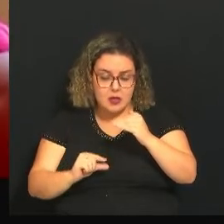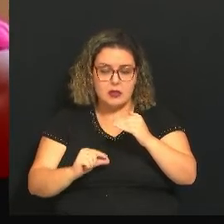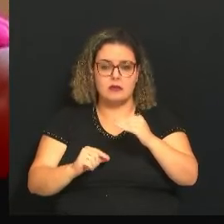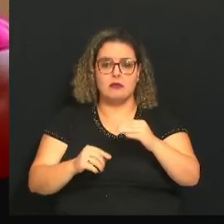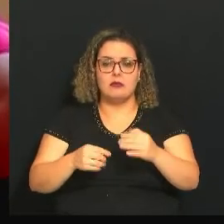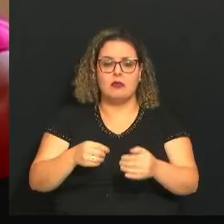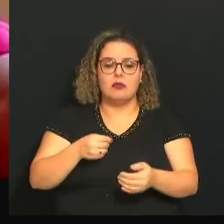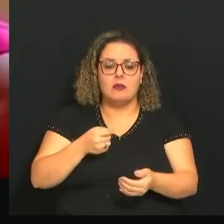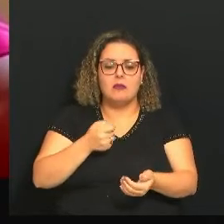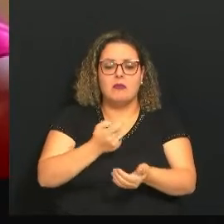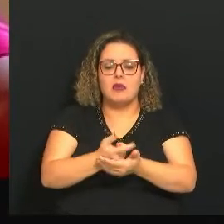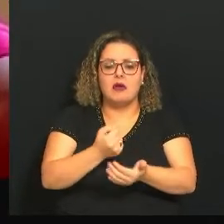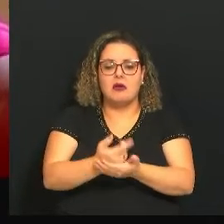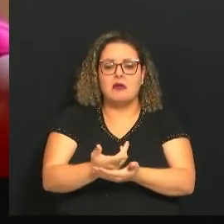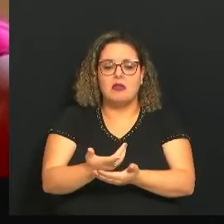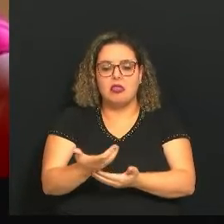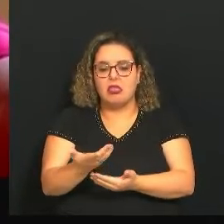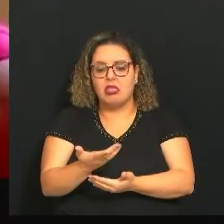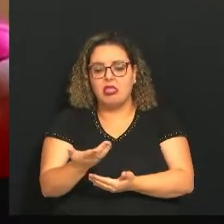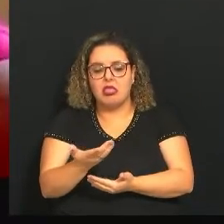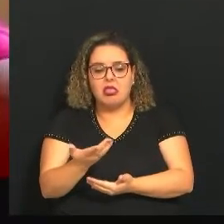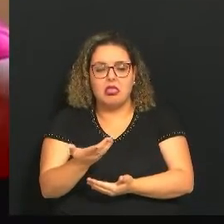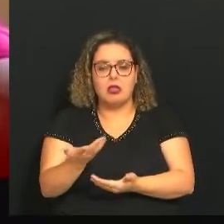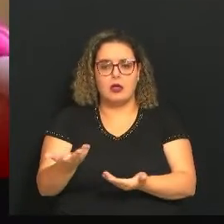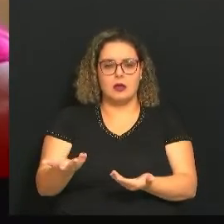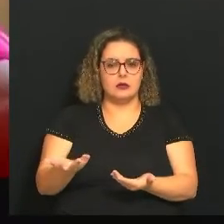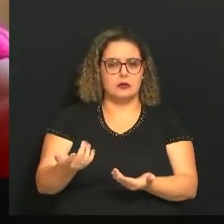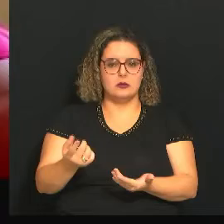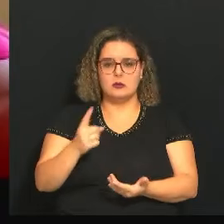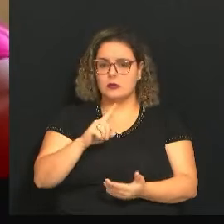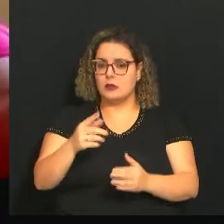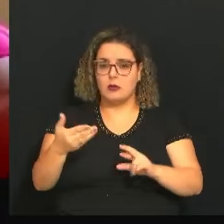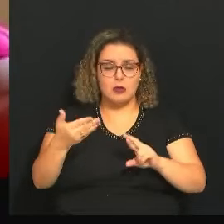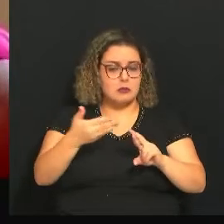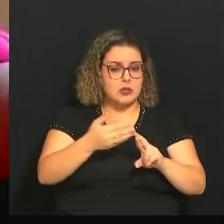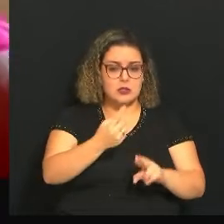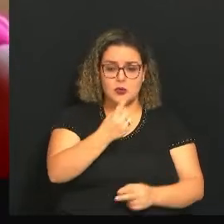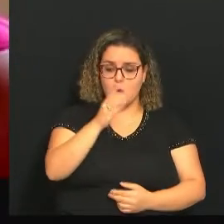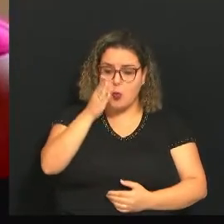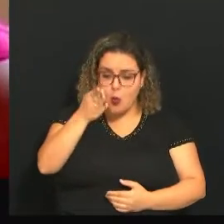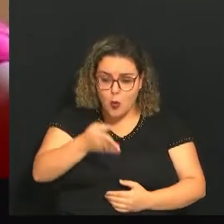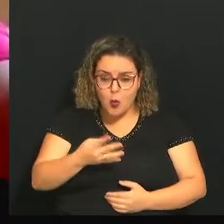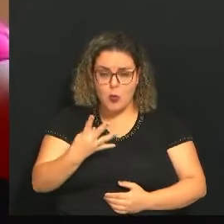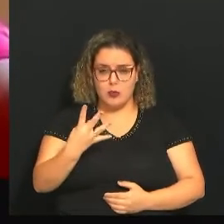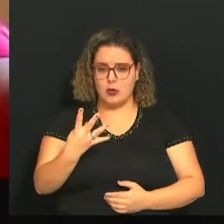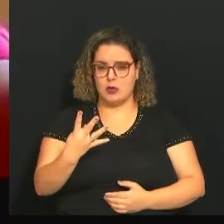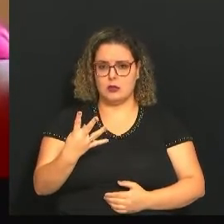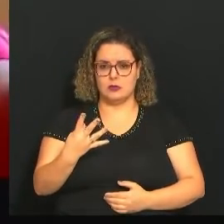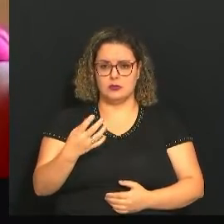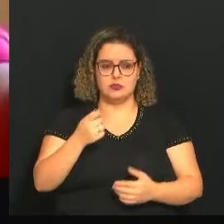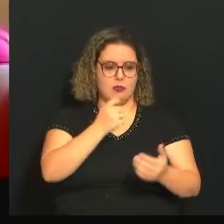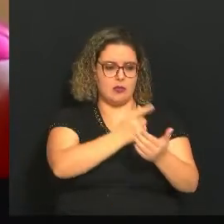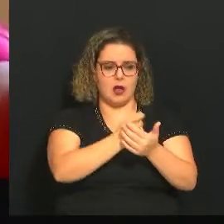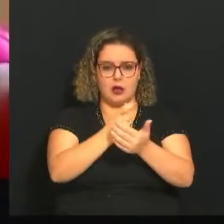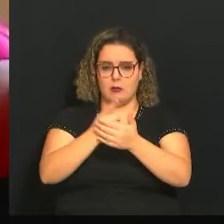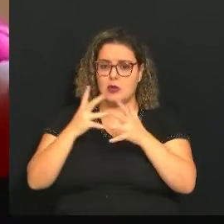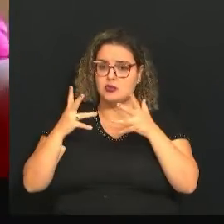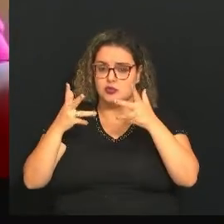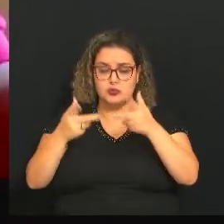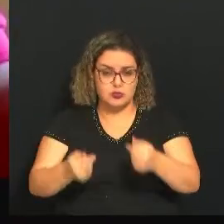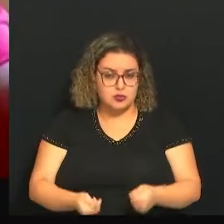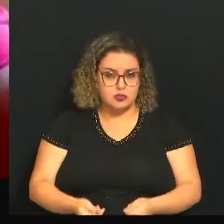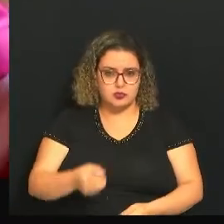servidores que não representa nem um quarto de uma folha de pagamento, né? Esses valores, parece que vai ser